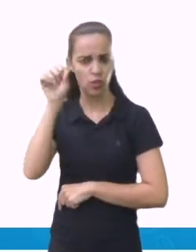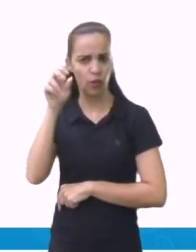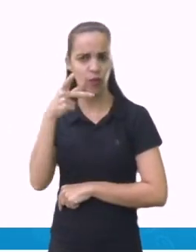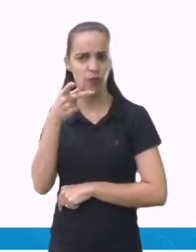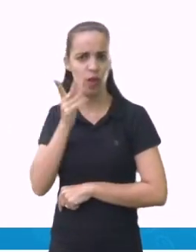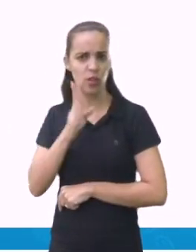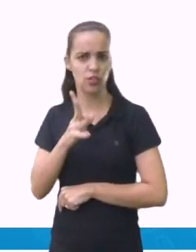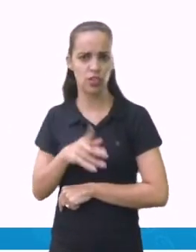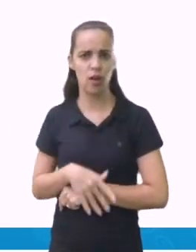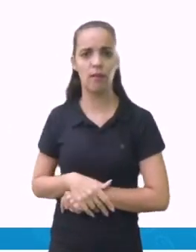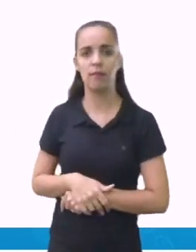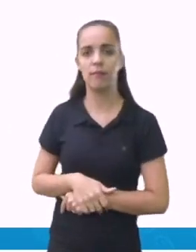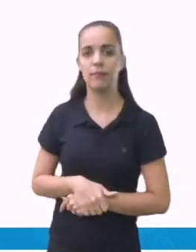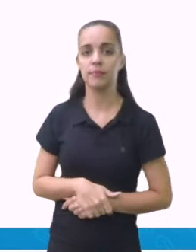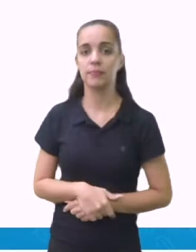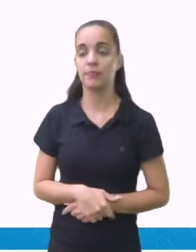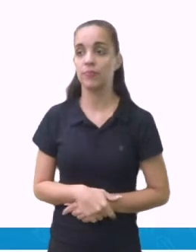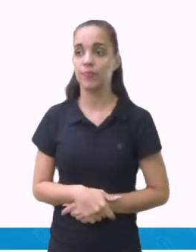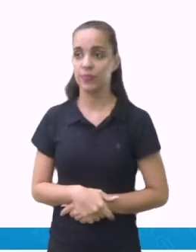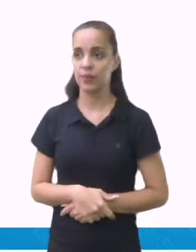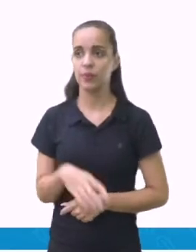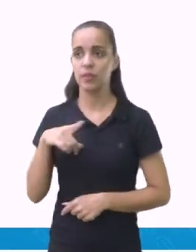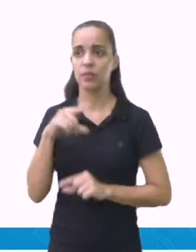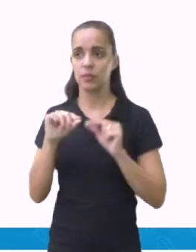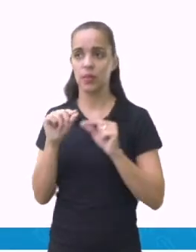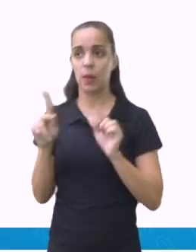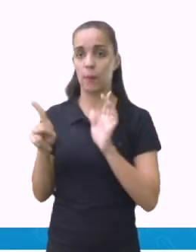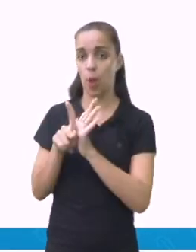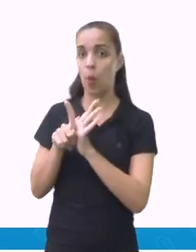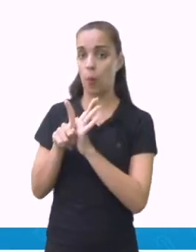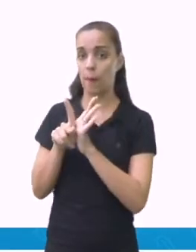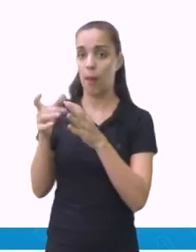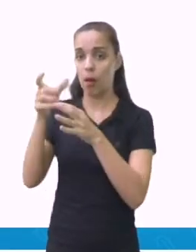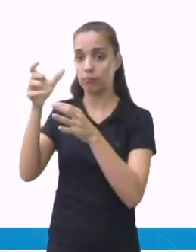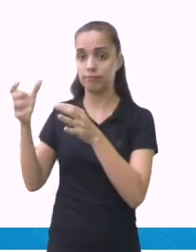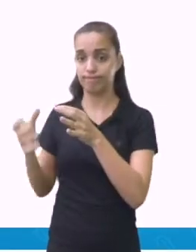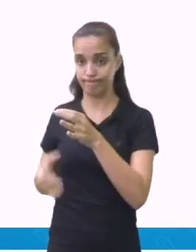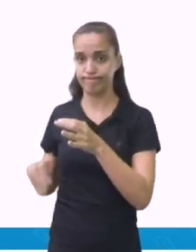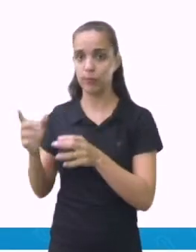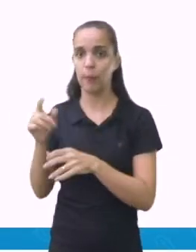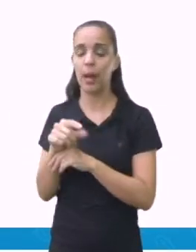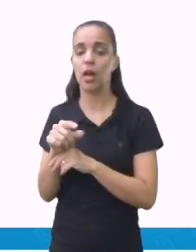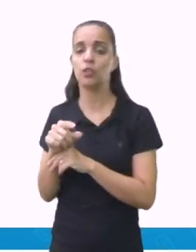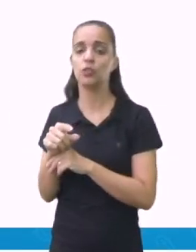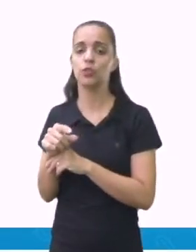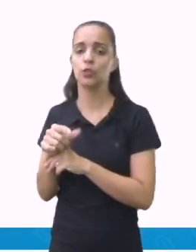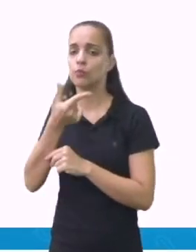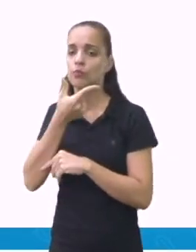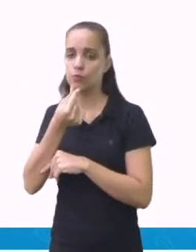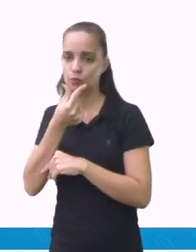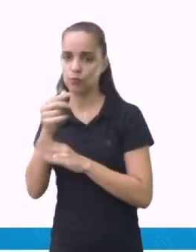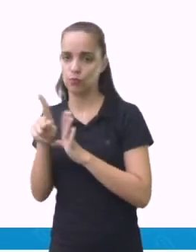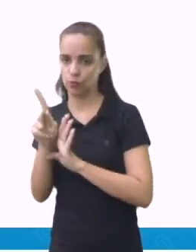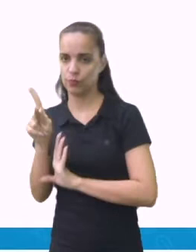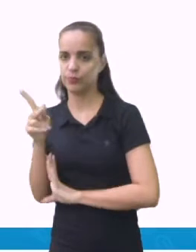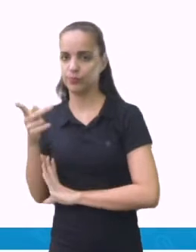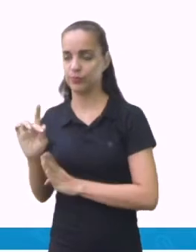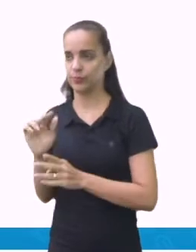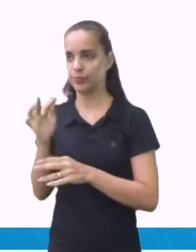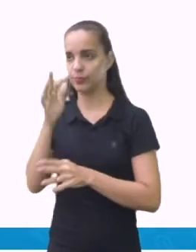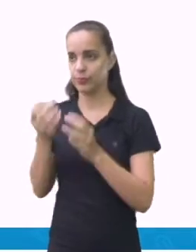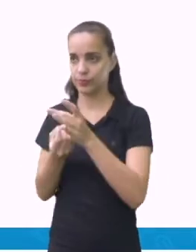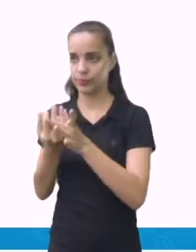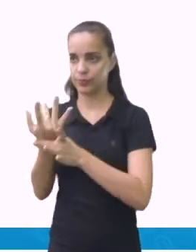Pois é um aparelho reprodutor masculino da planta. E aí, através